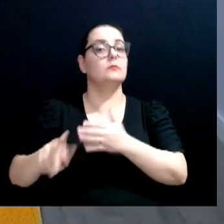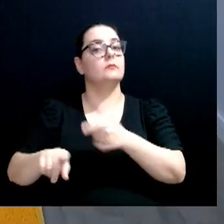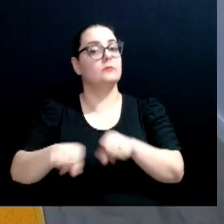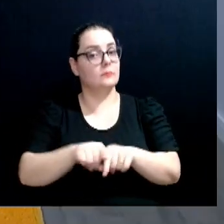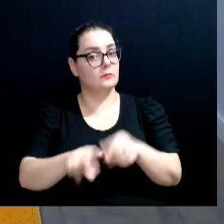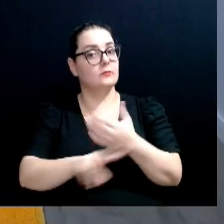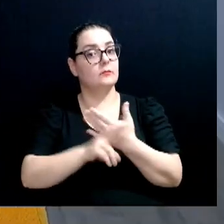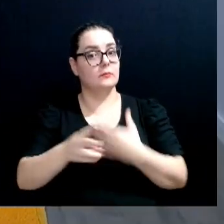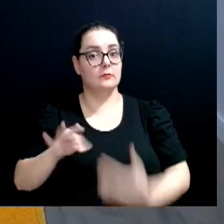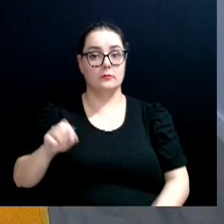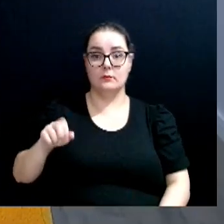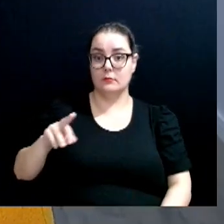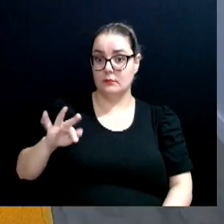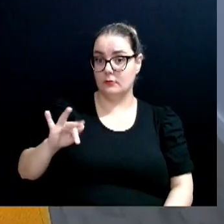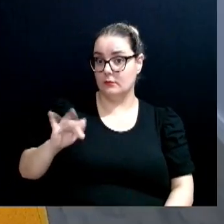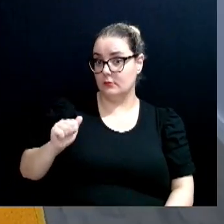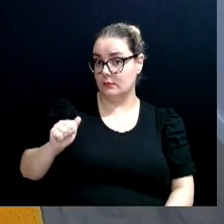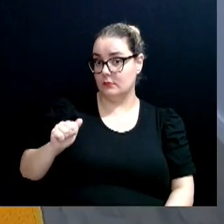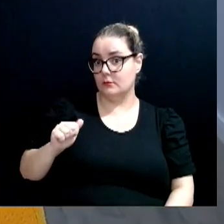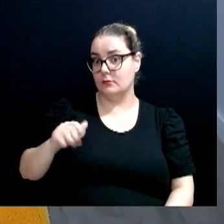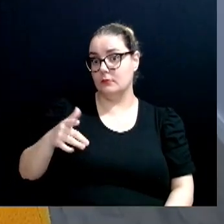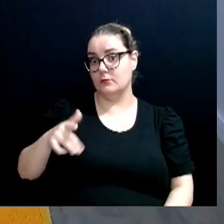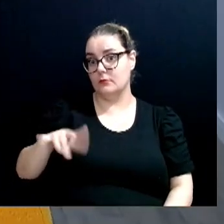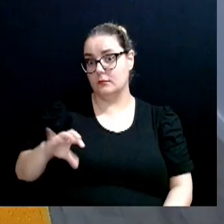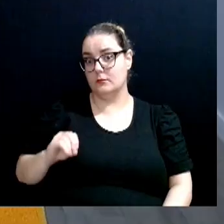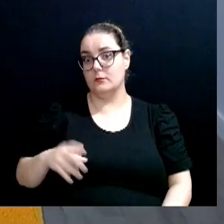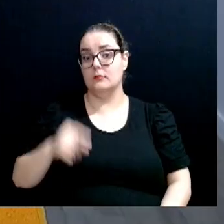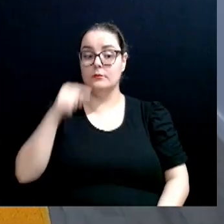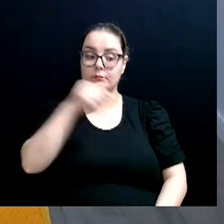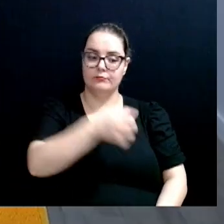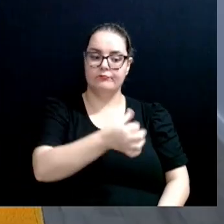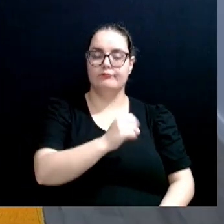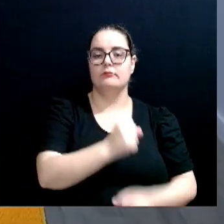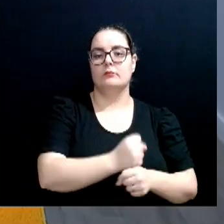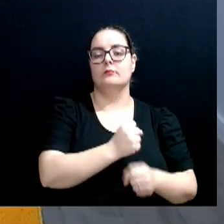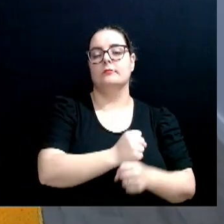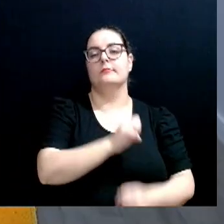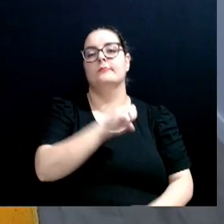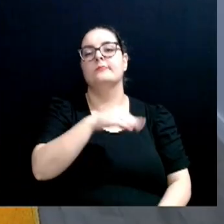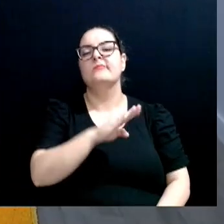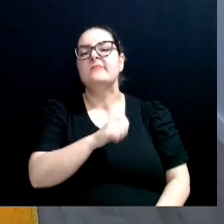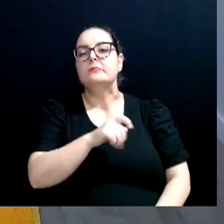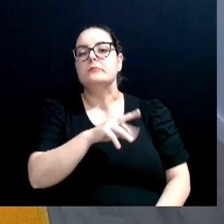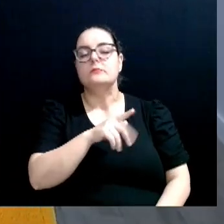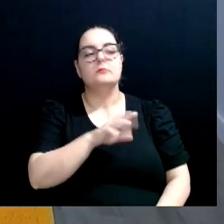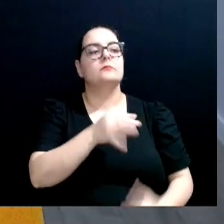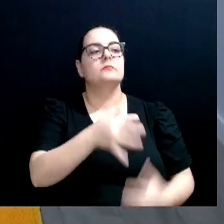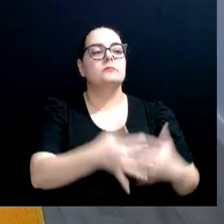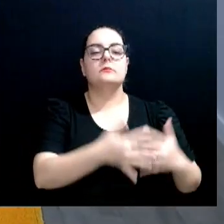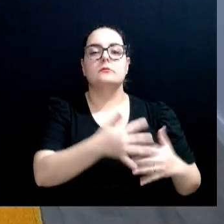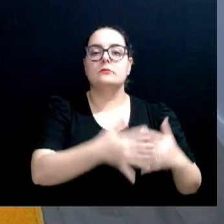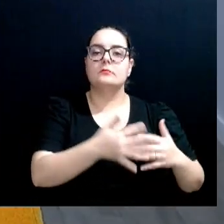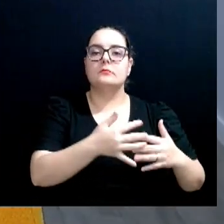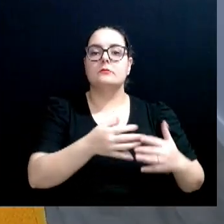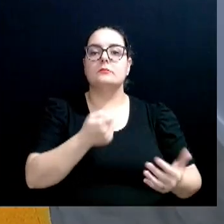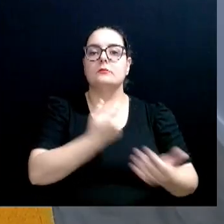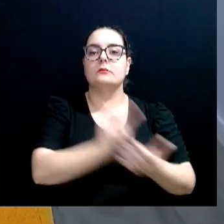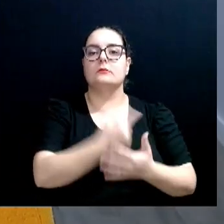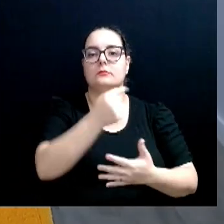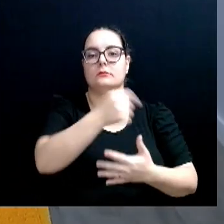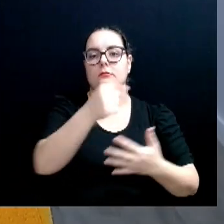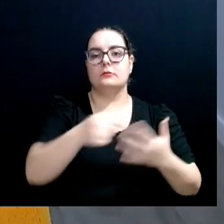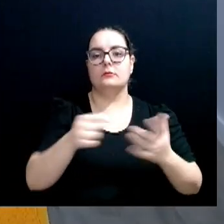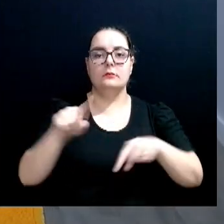mas como lá são 60 anos de embargo e de impedimento de compra de itens de outros países. E como